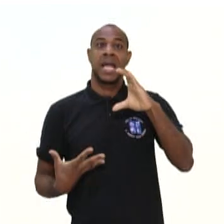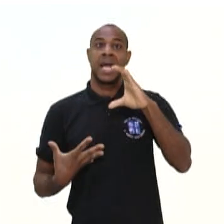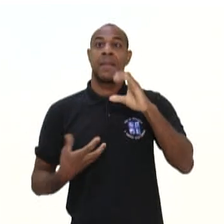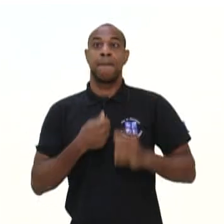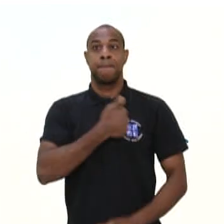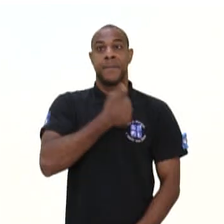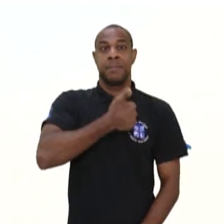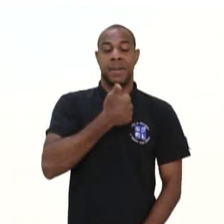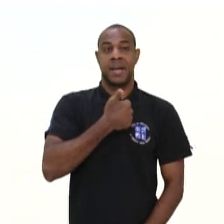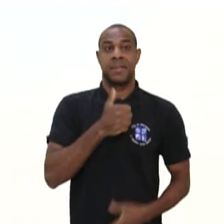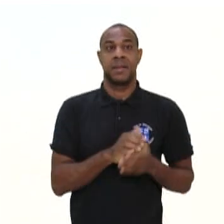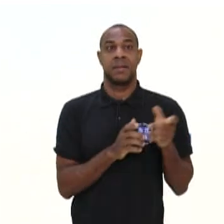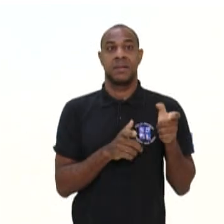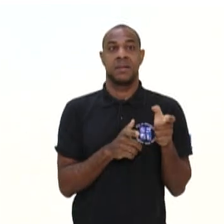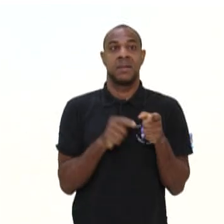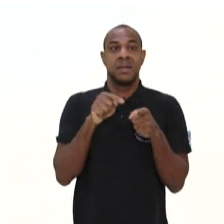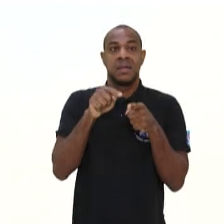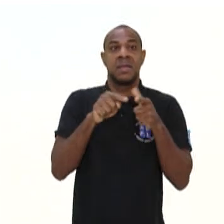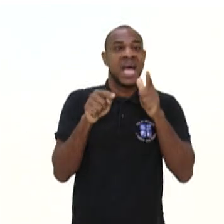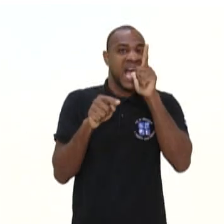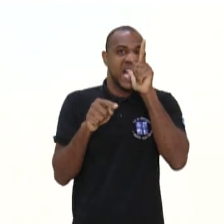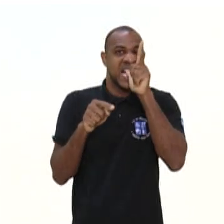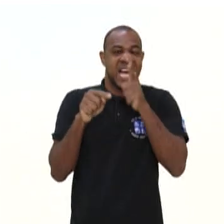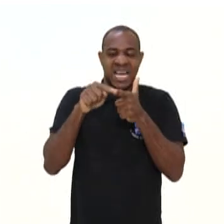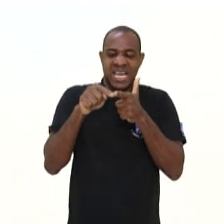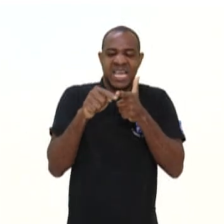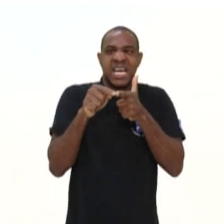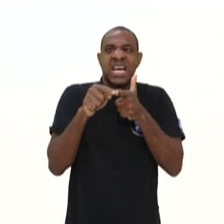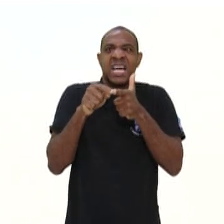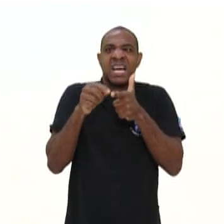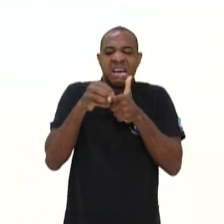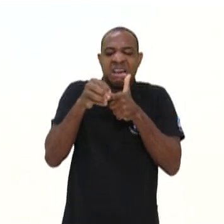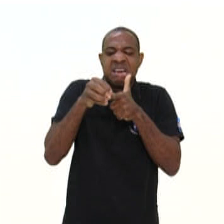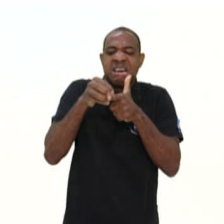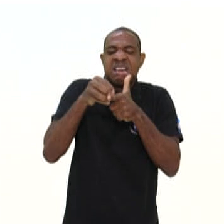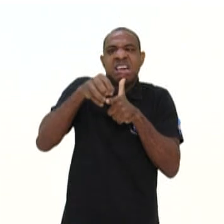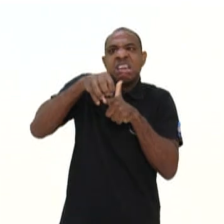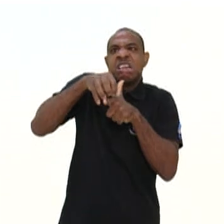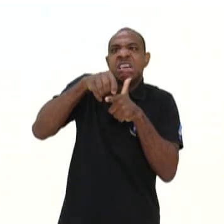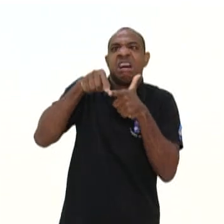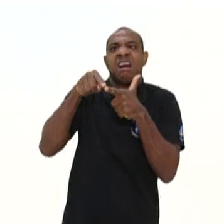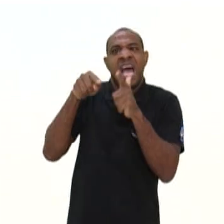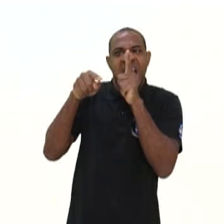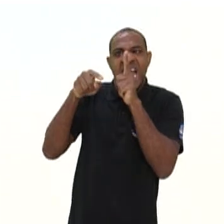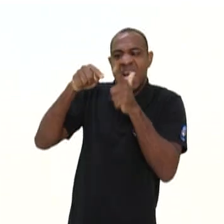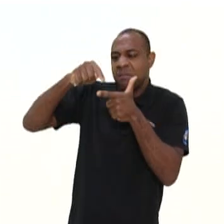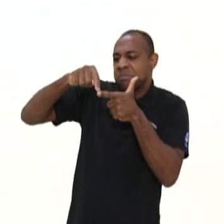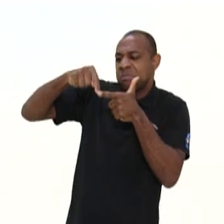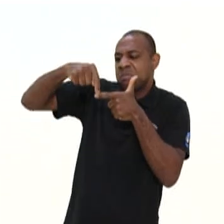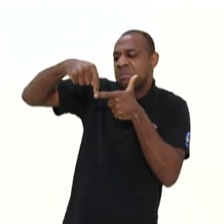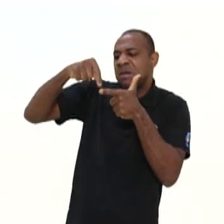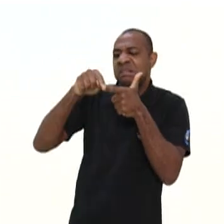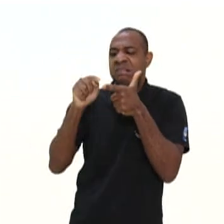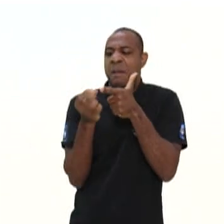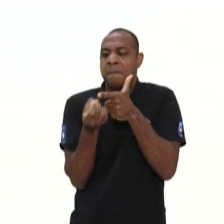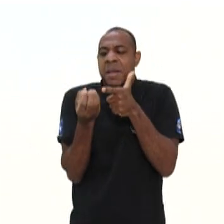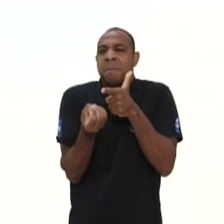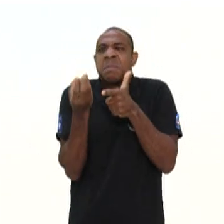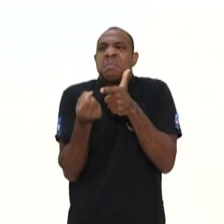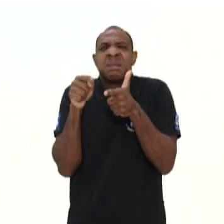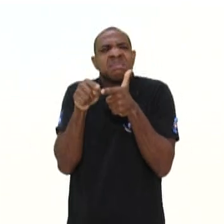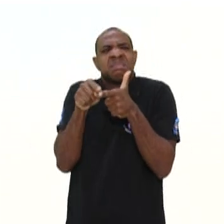primária, gente, formação do que a gente vai chamar de cancros, que são essas feridas que vão aparecendo no pênis,